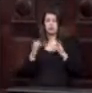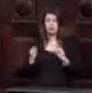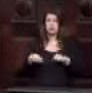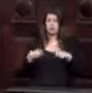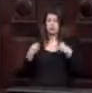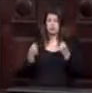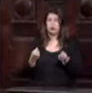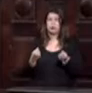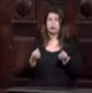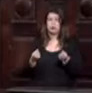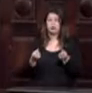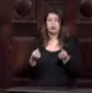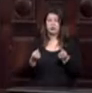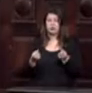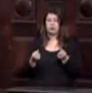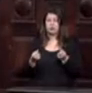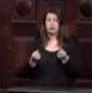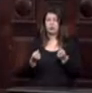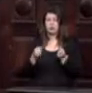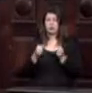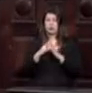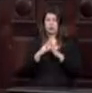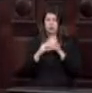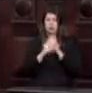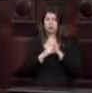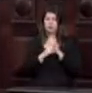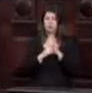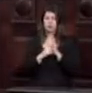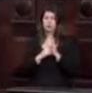defender a emenda